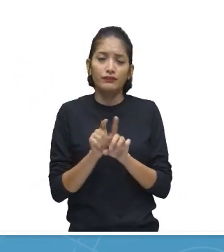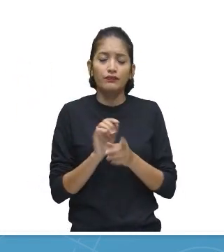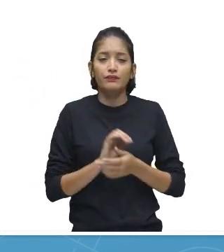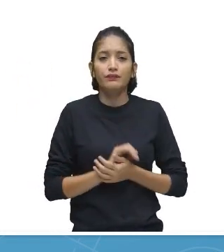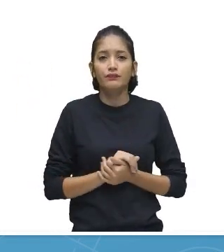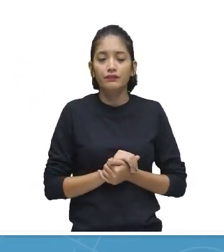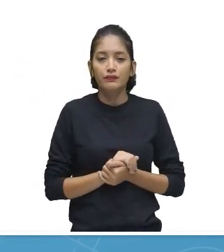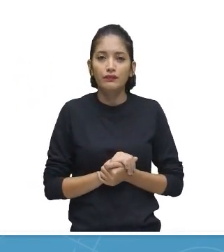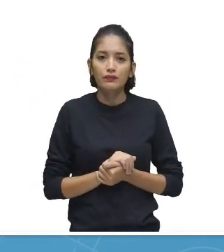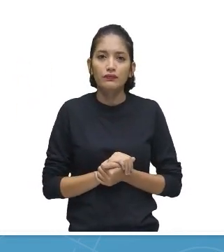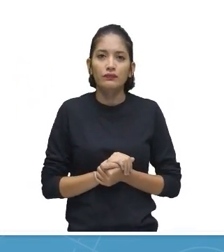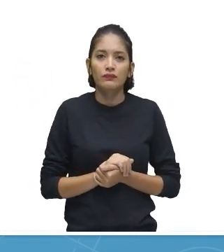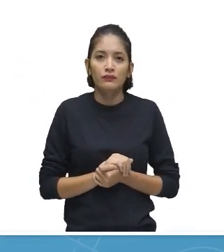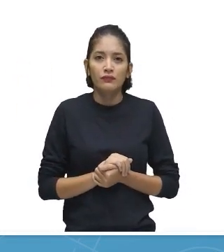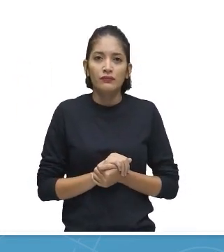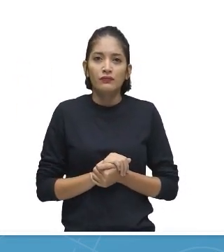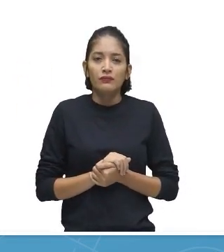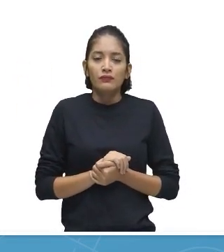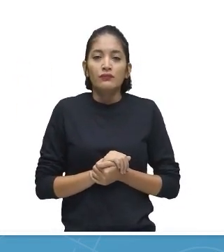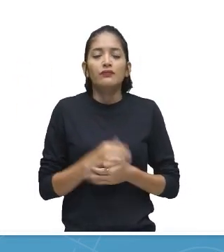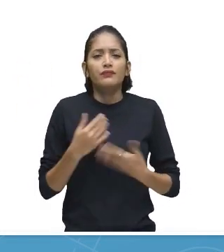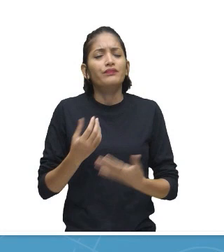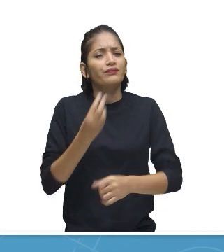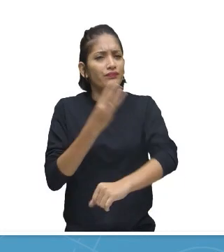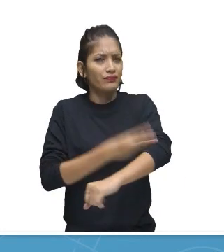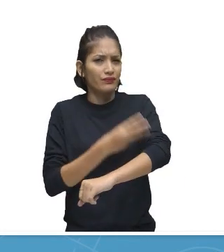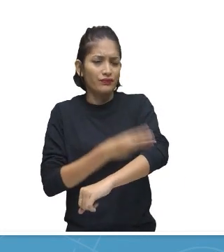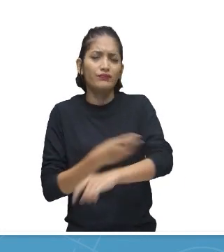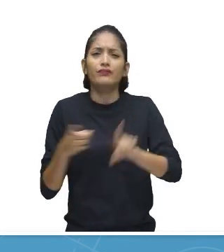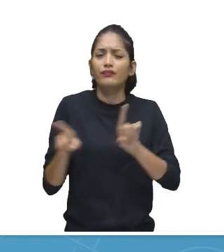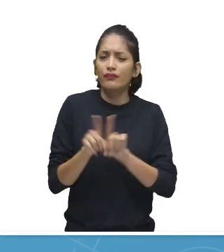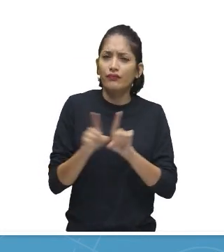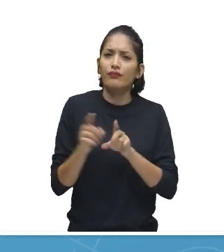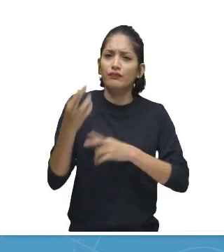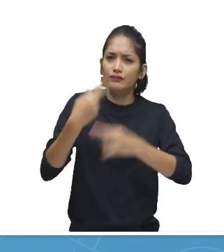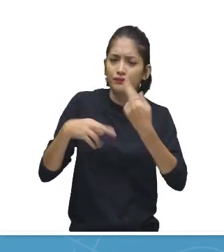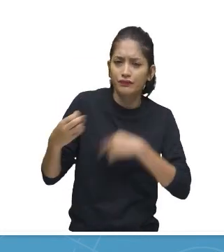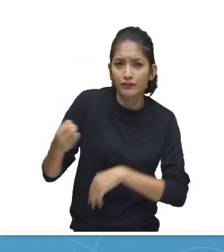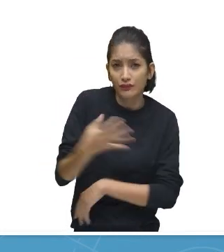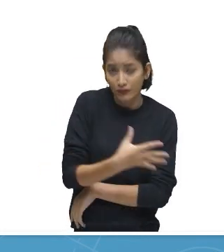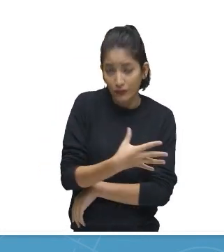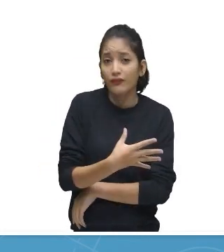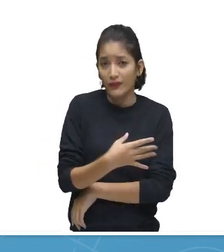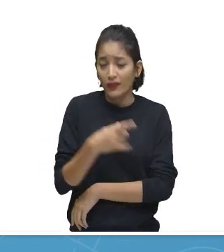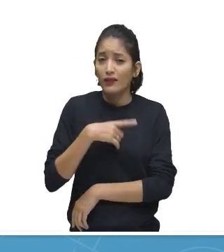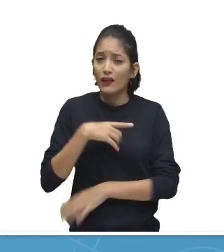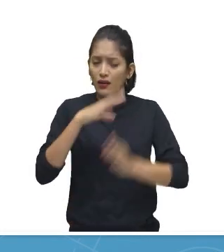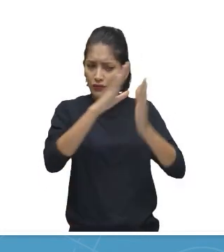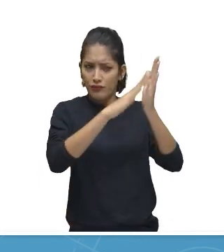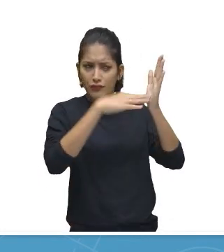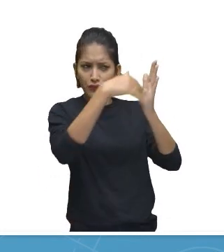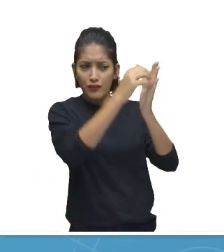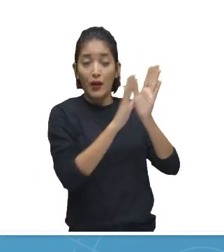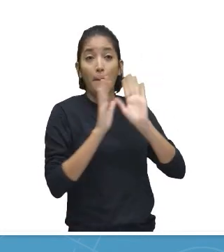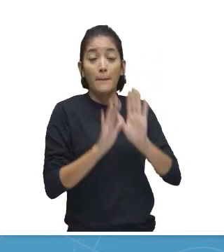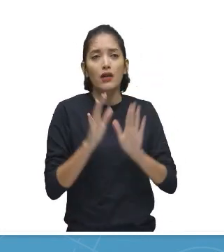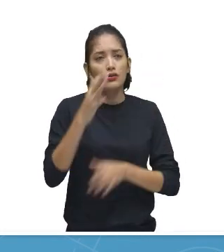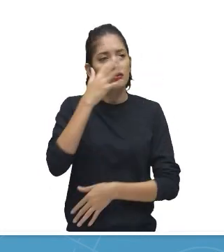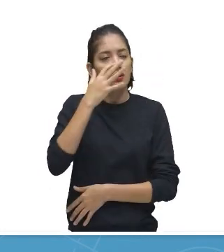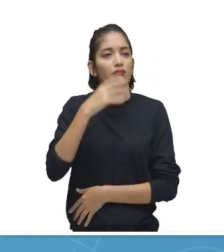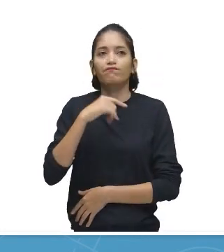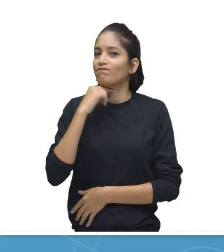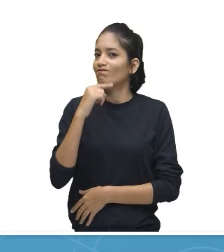da arte, né? Na Idade Média, no Renascimento, a gente tinha pinceladas mais definidas, no impressionismo não, a gente já não